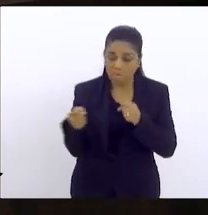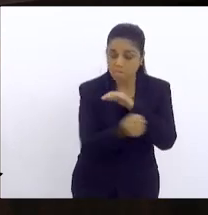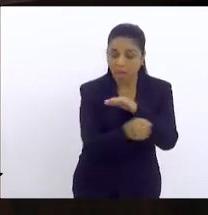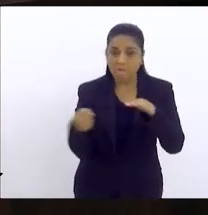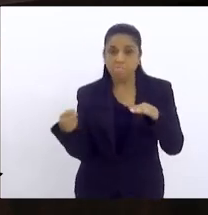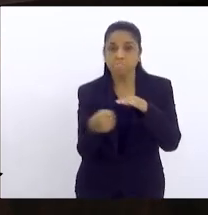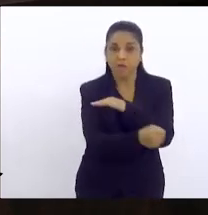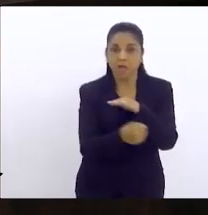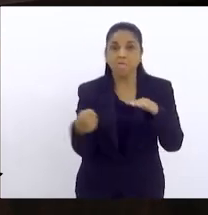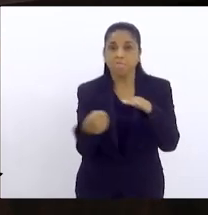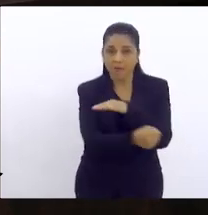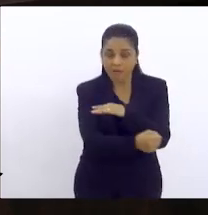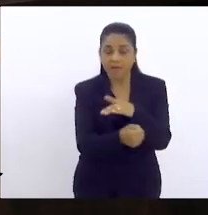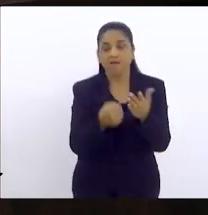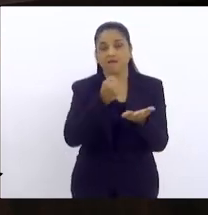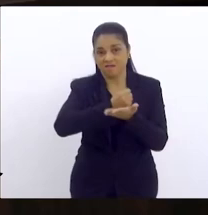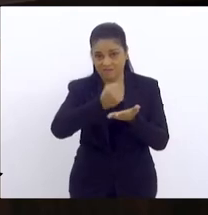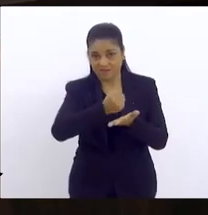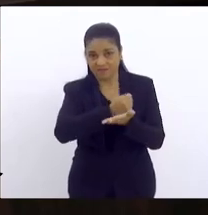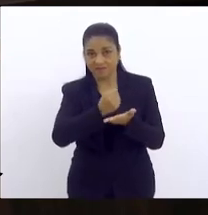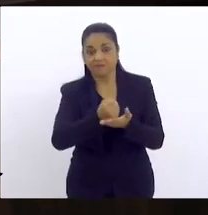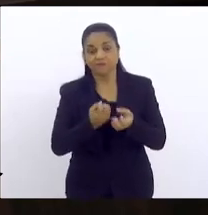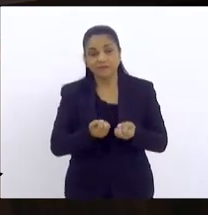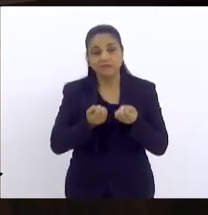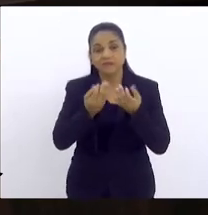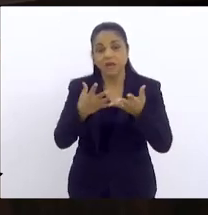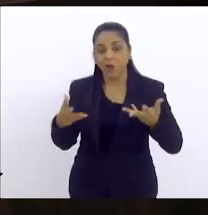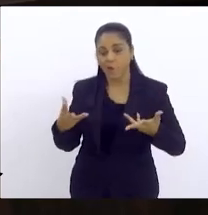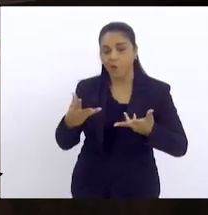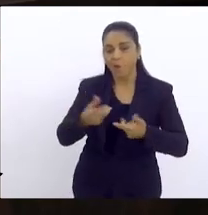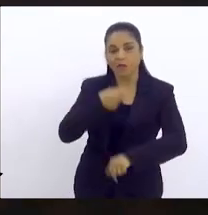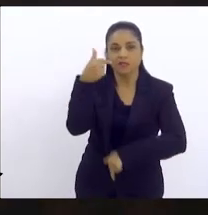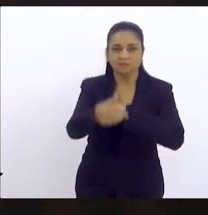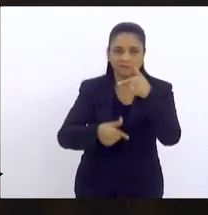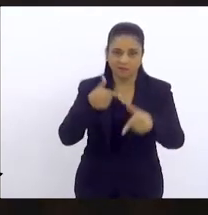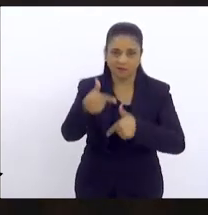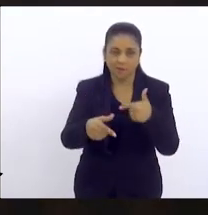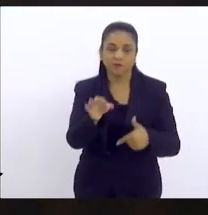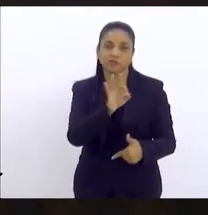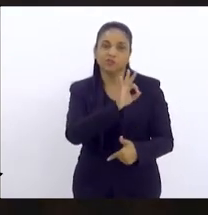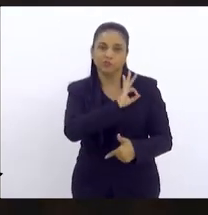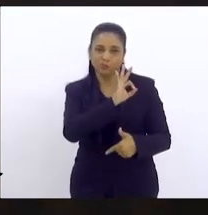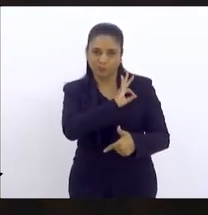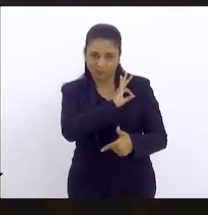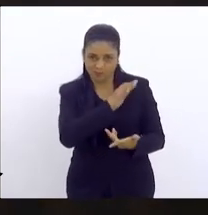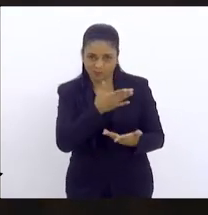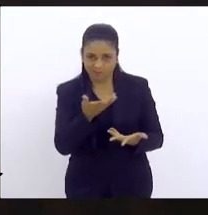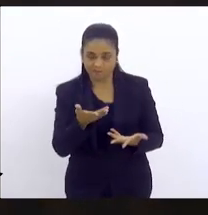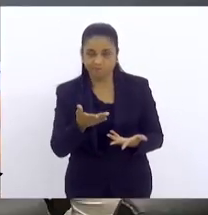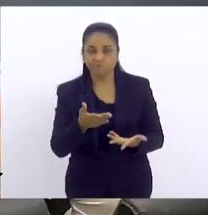nos nossos quadros e a gente passe a entregar com mais qualidade ainda o serviço de polícia judiciário